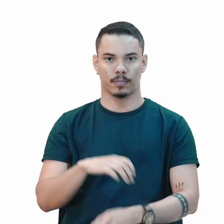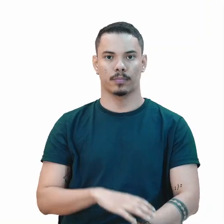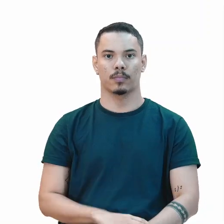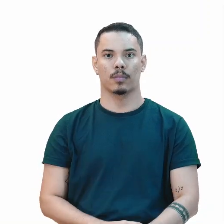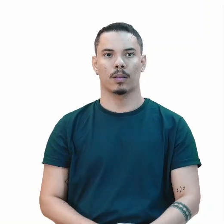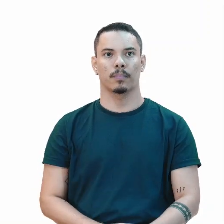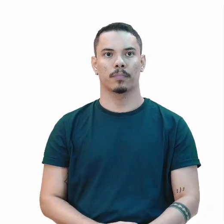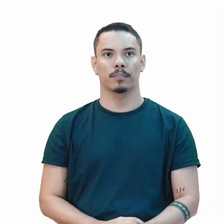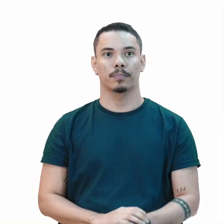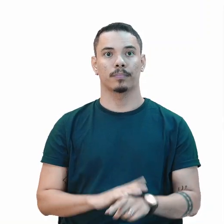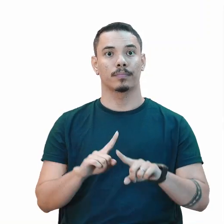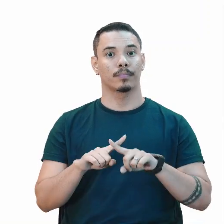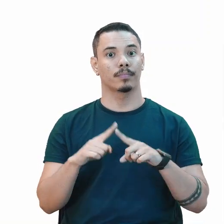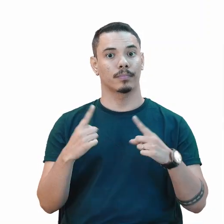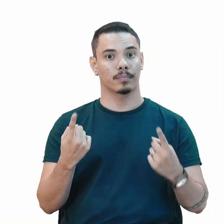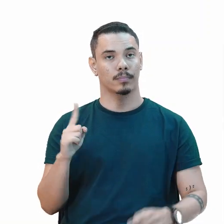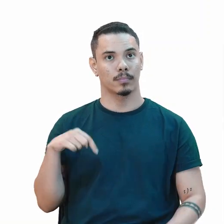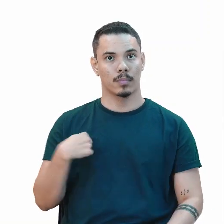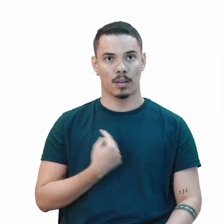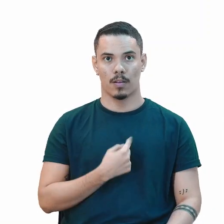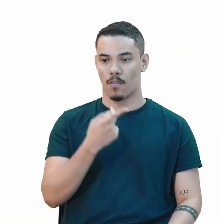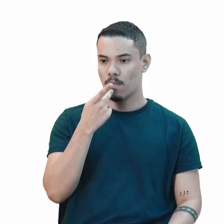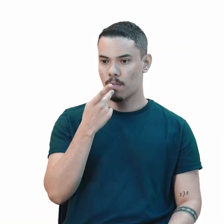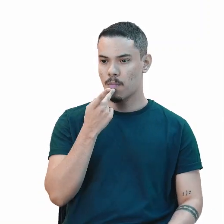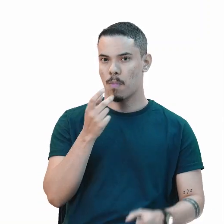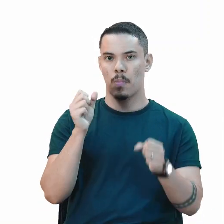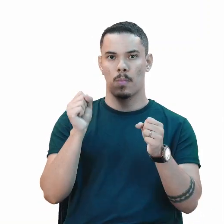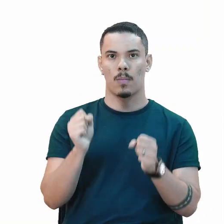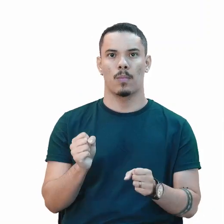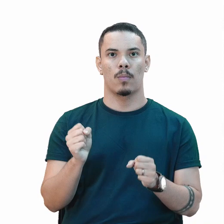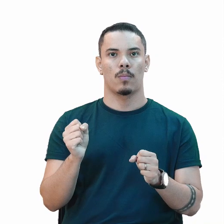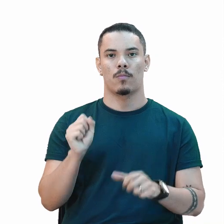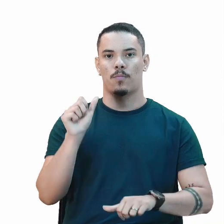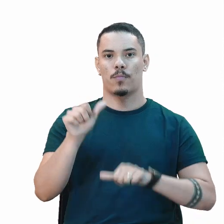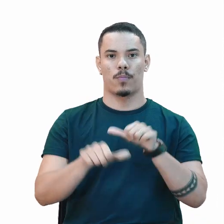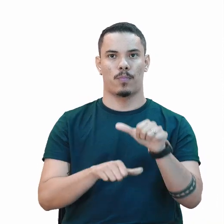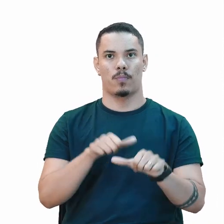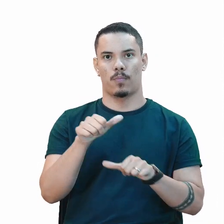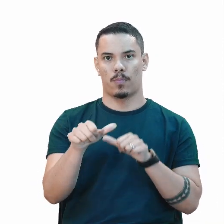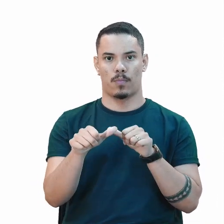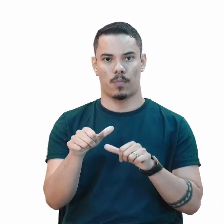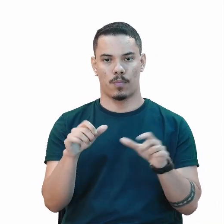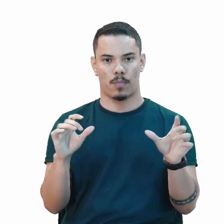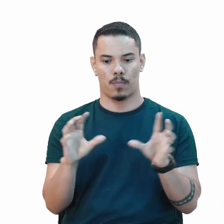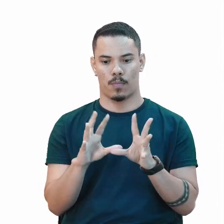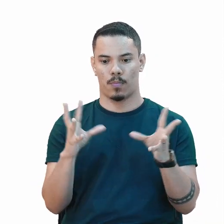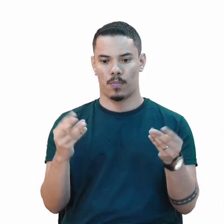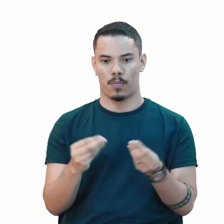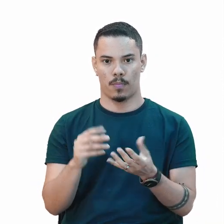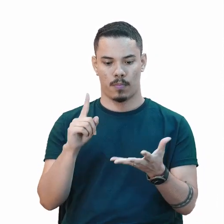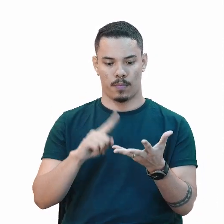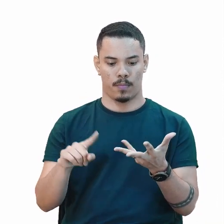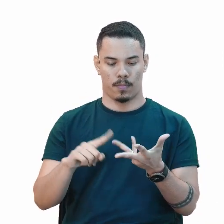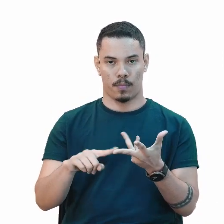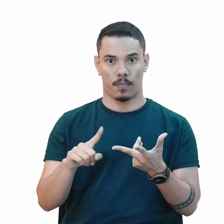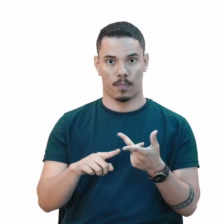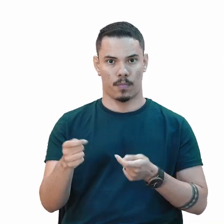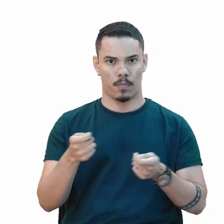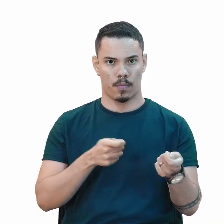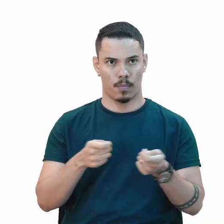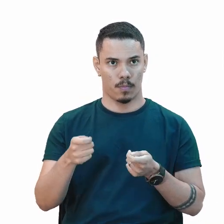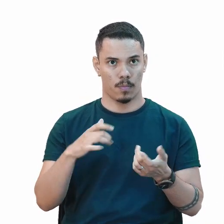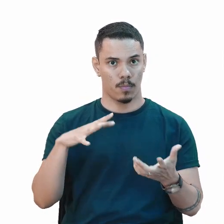Não dispomos de poderes para alterar substancialmente essa ordem universal do